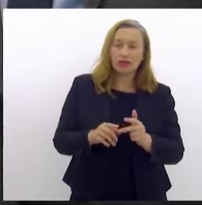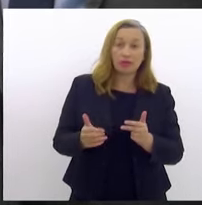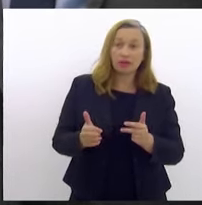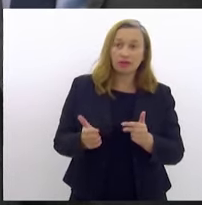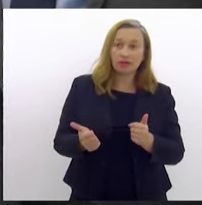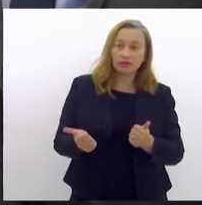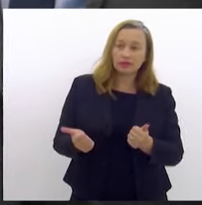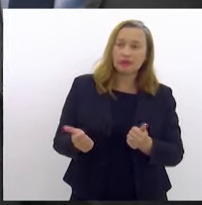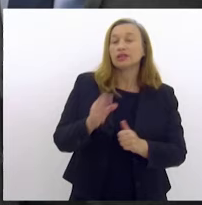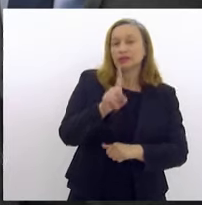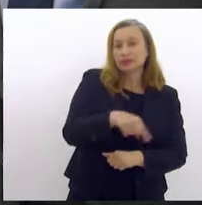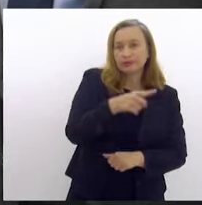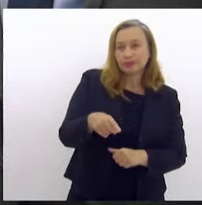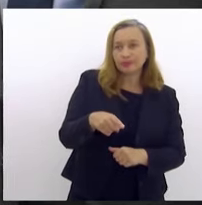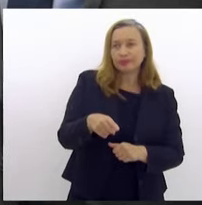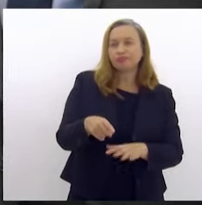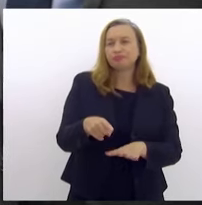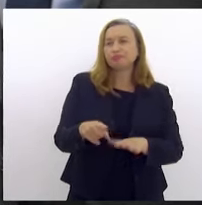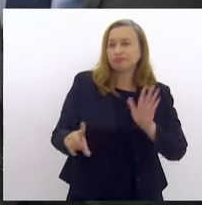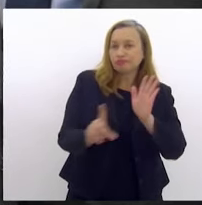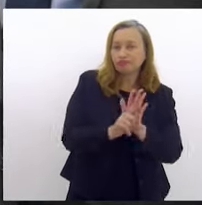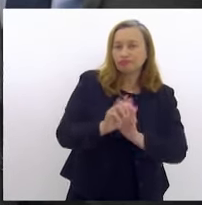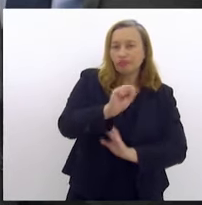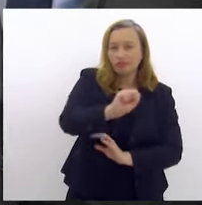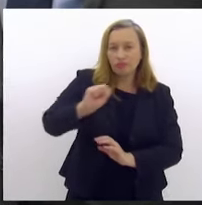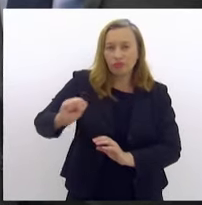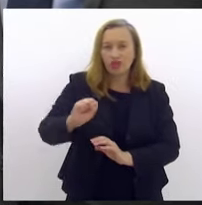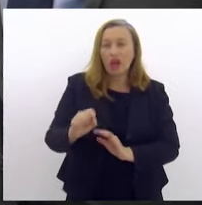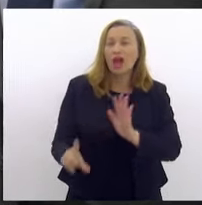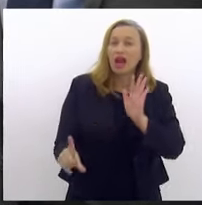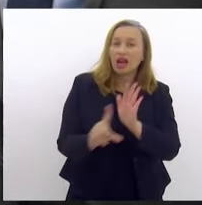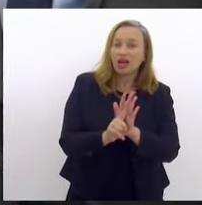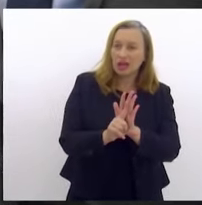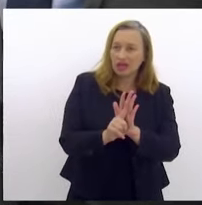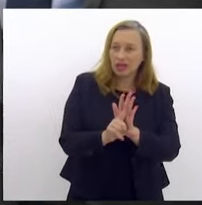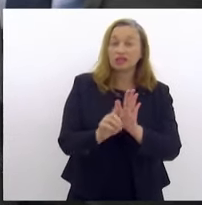jurídico pós-Constituição de 88, tal qual as leis